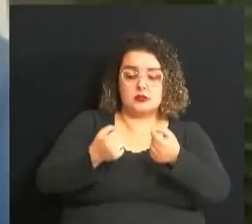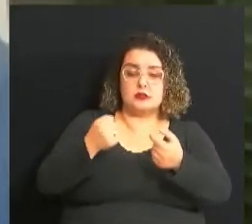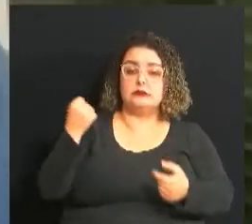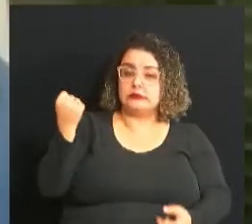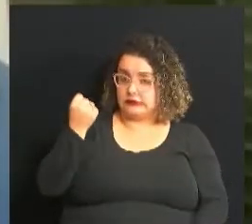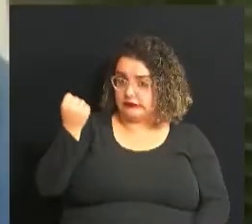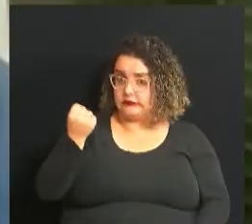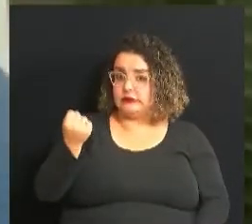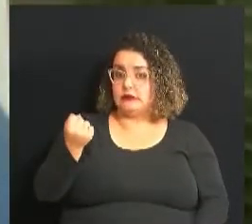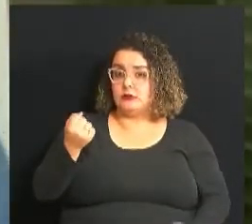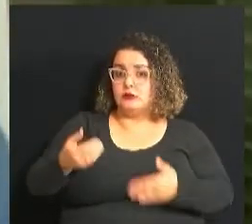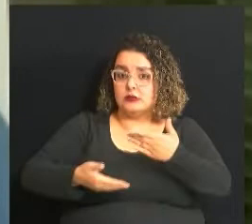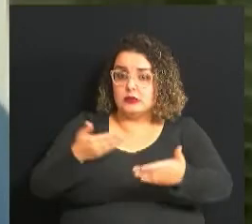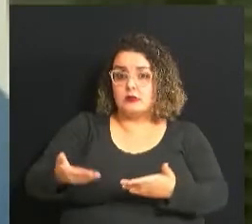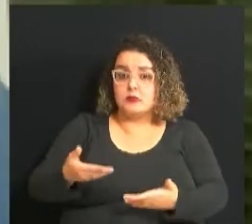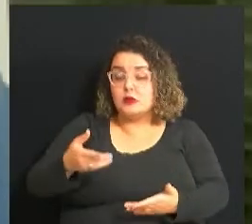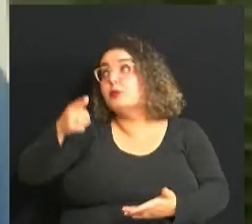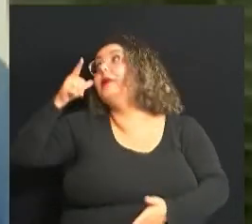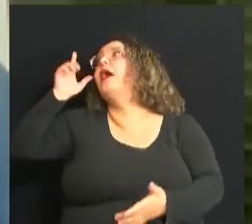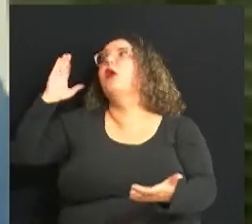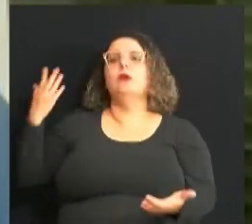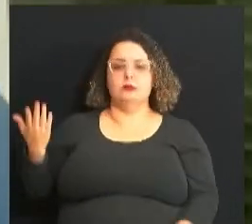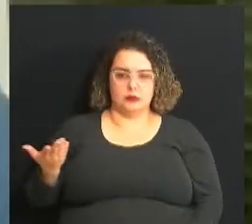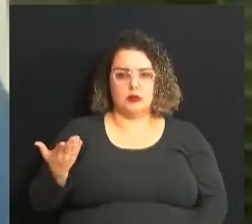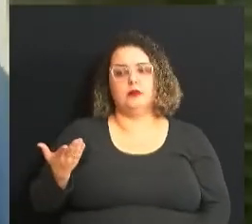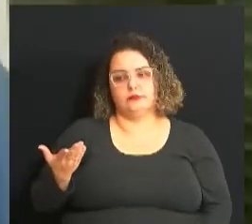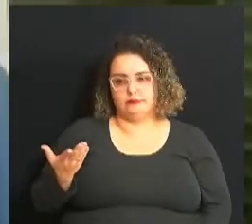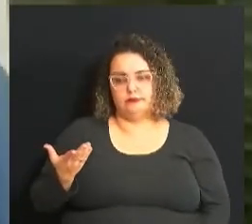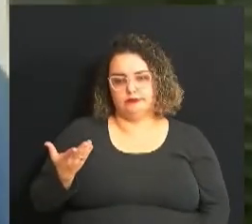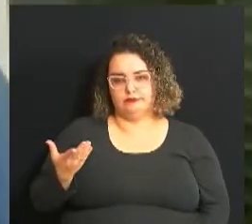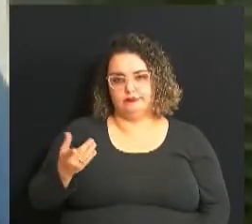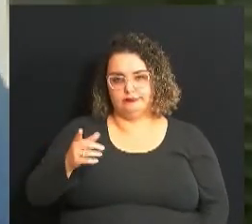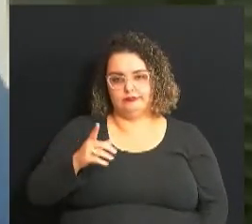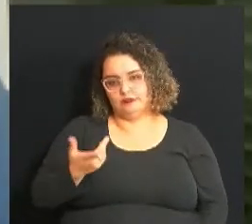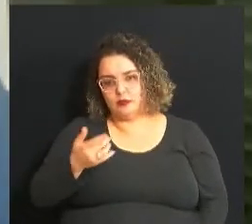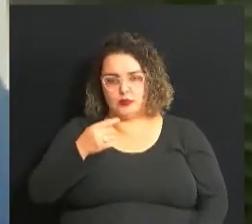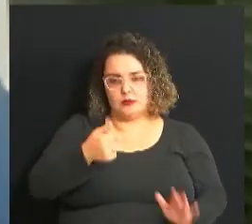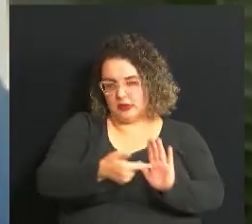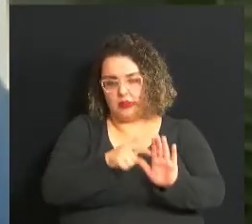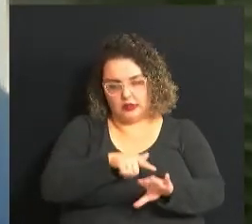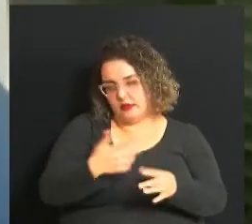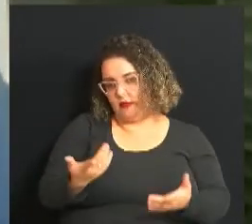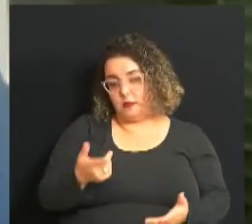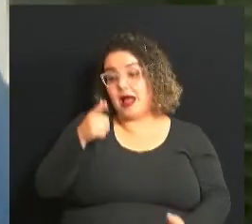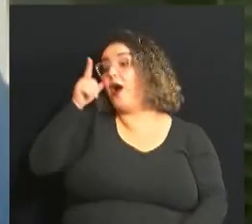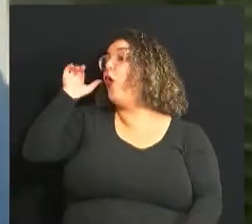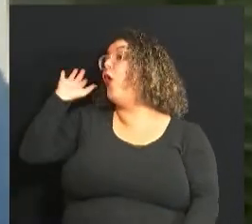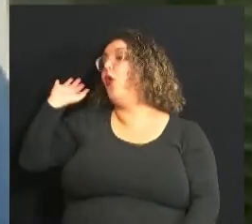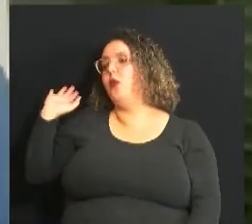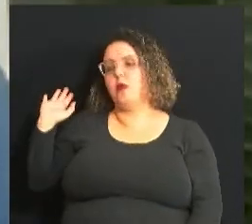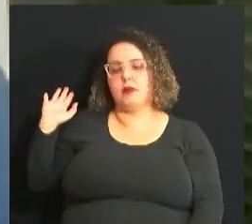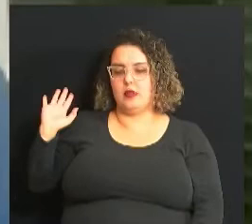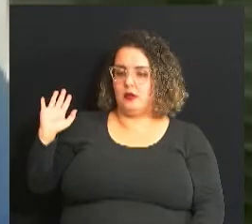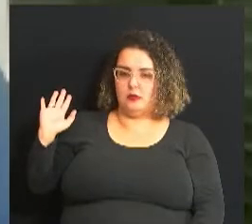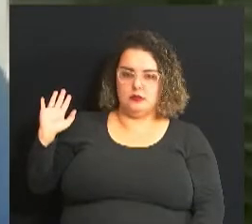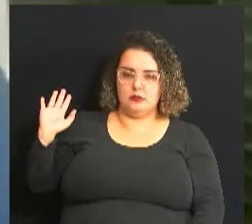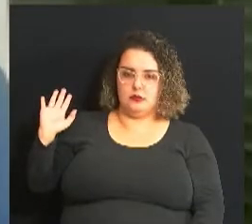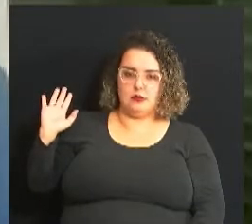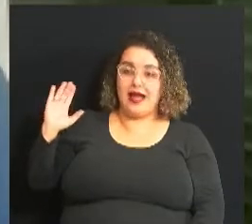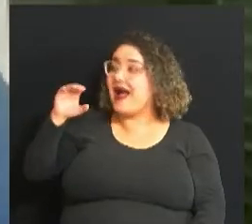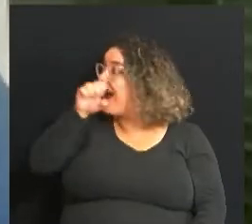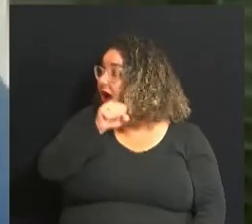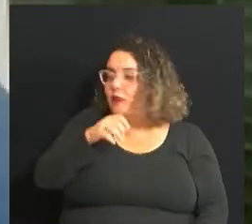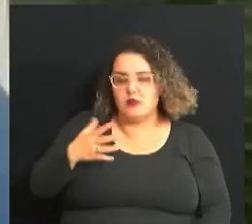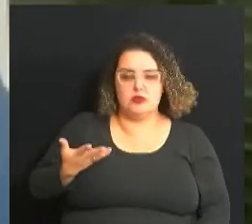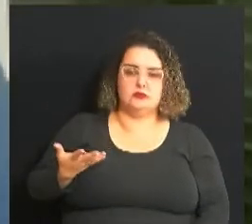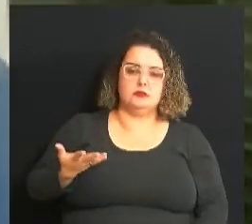tratamento ontem, para que ele tenha uma boa evolução, mas tem cânceres que são tão iniciais, tão inofensivos, que